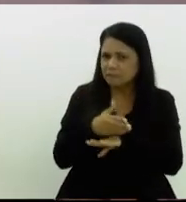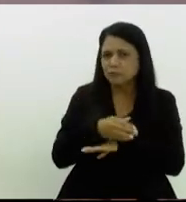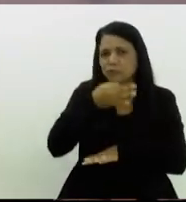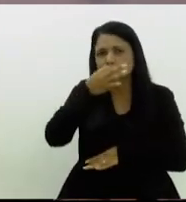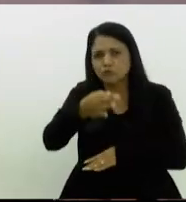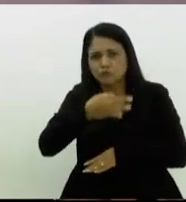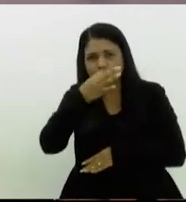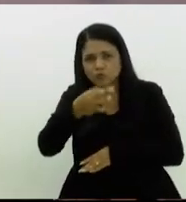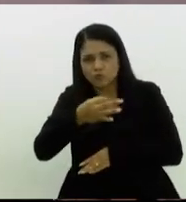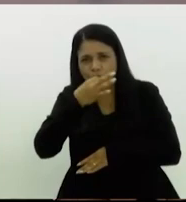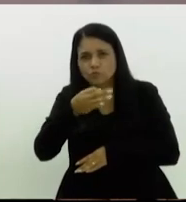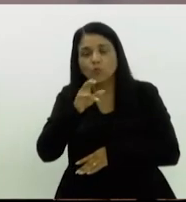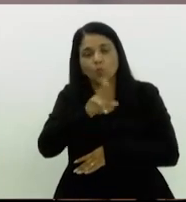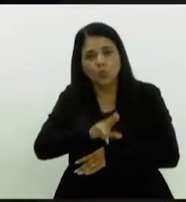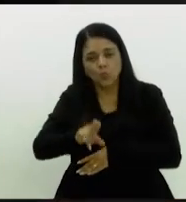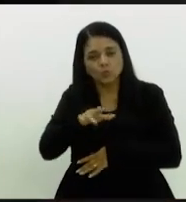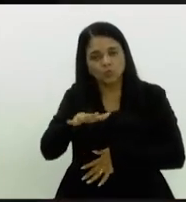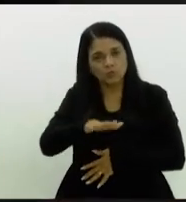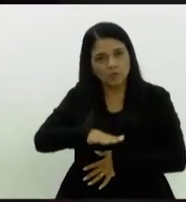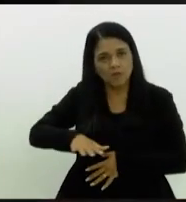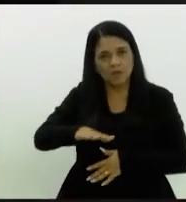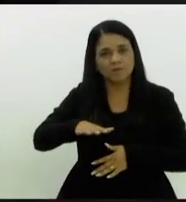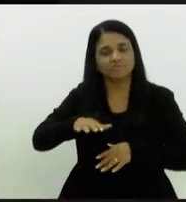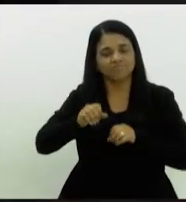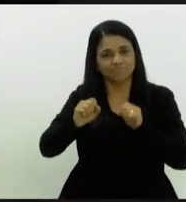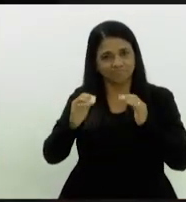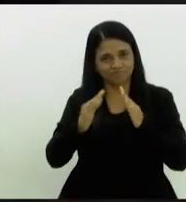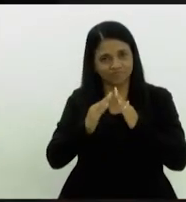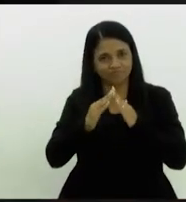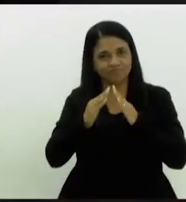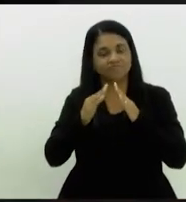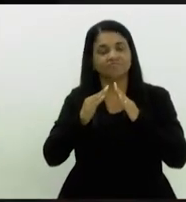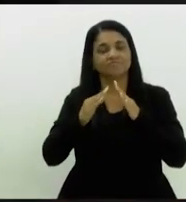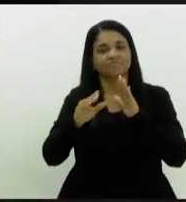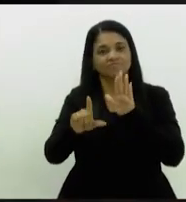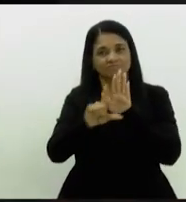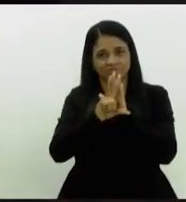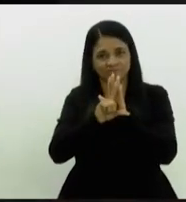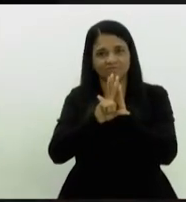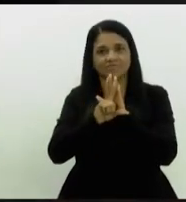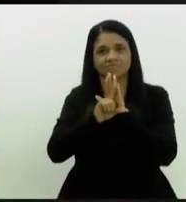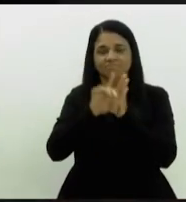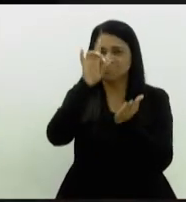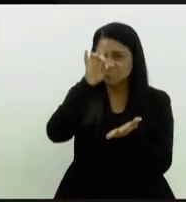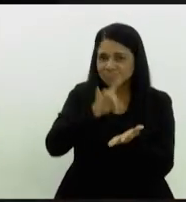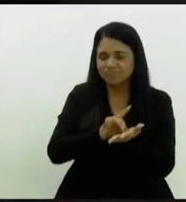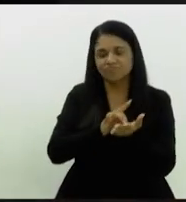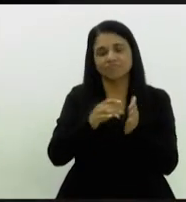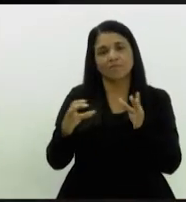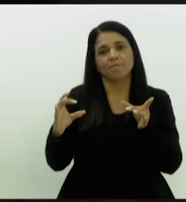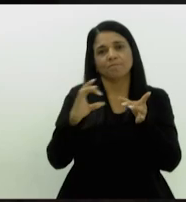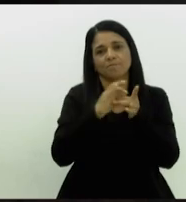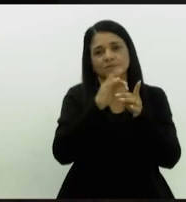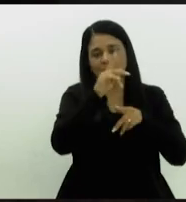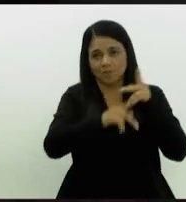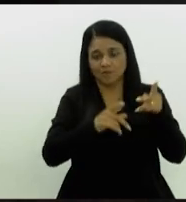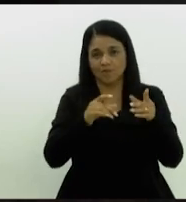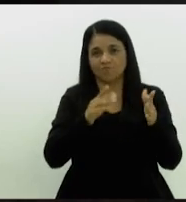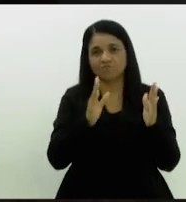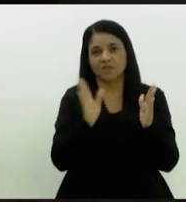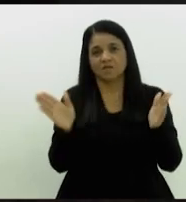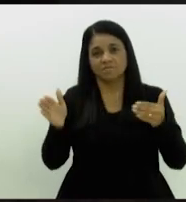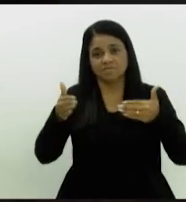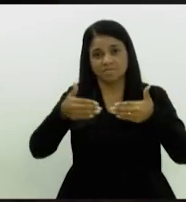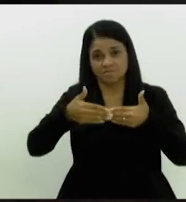façam aqui o uso do espaço que é legítimo do povo. Nada mais havendo a tratar na ordem do dia, passa-se